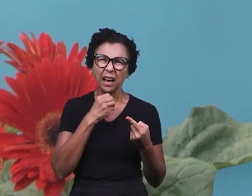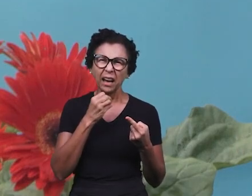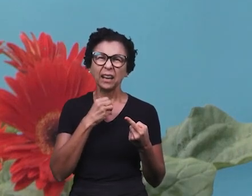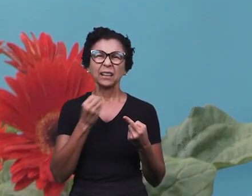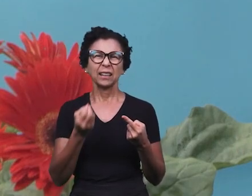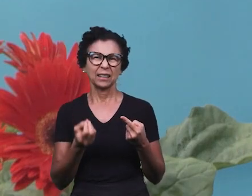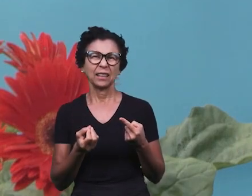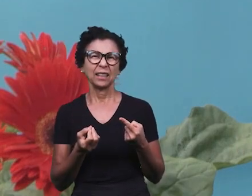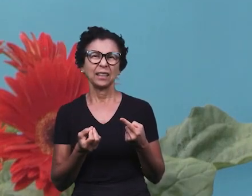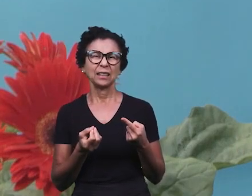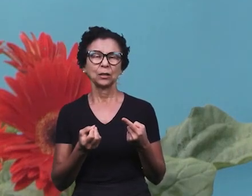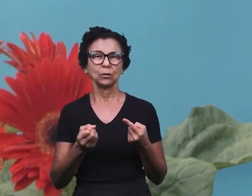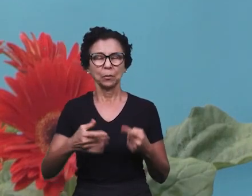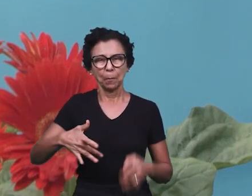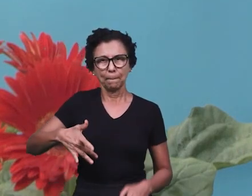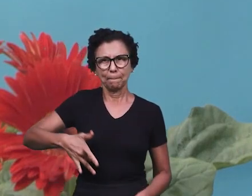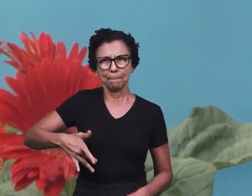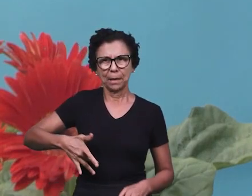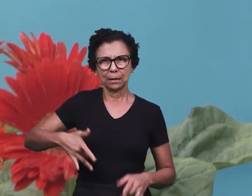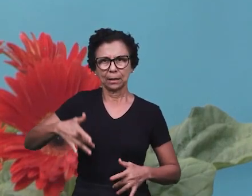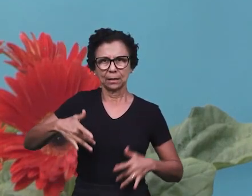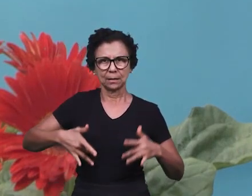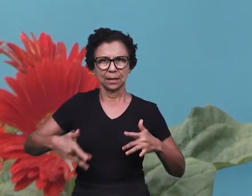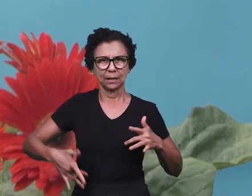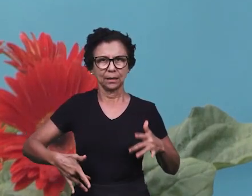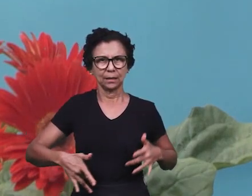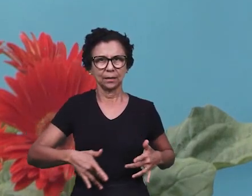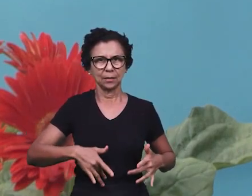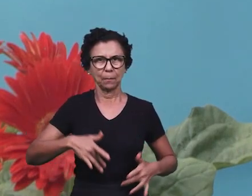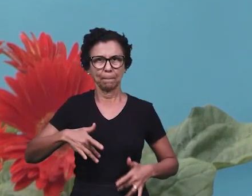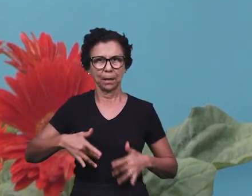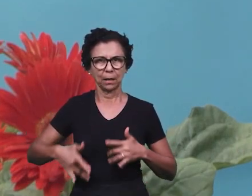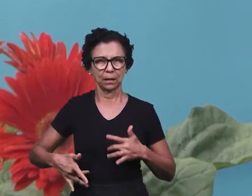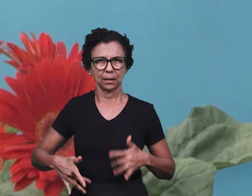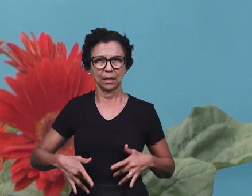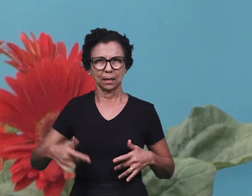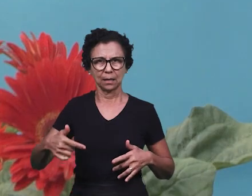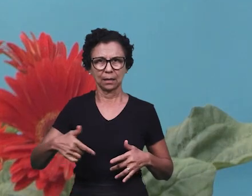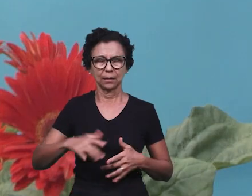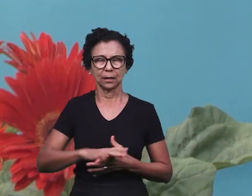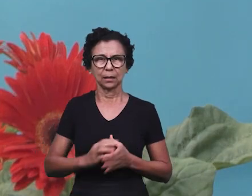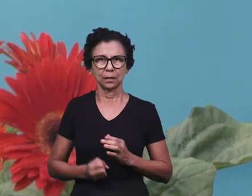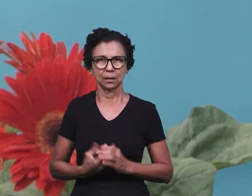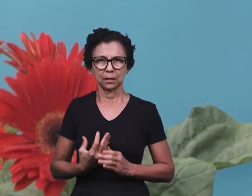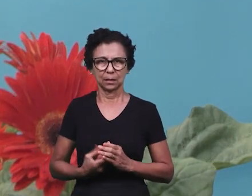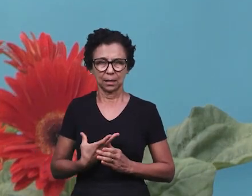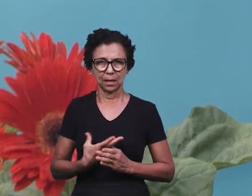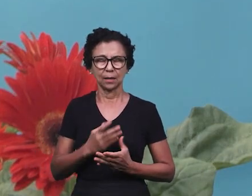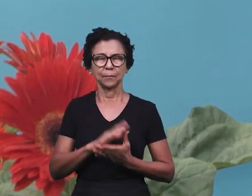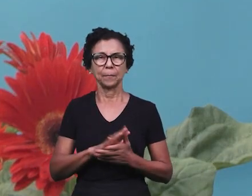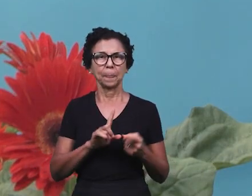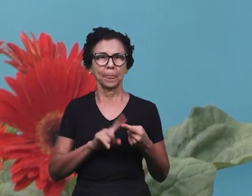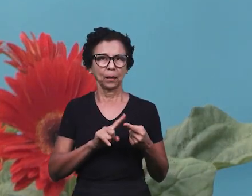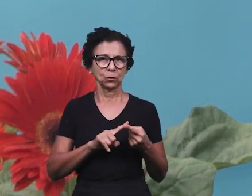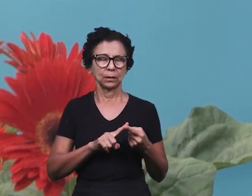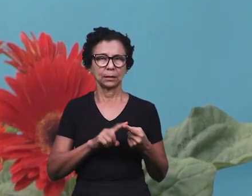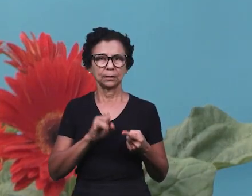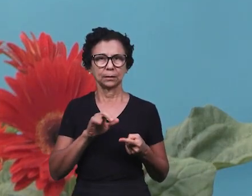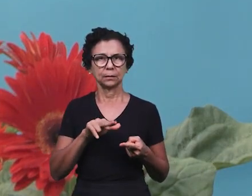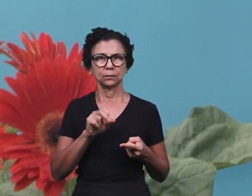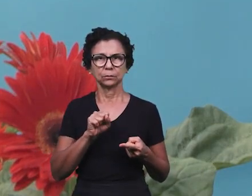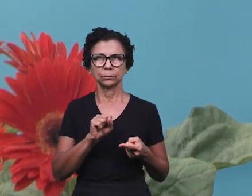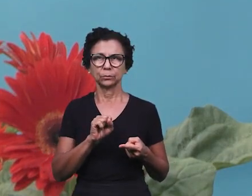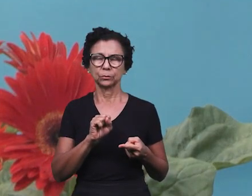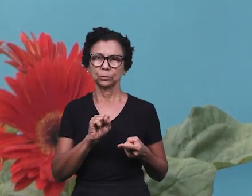e nas ilhotas de Langerhans é o local onde é produzido essa insulina. Então,